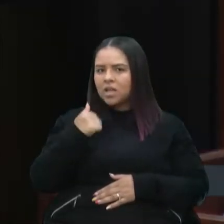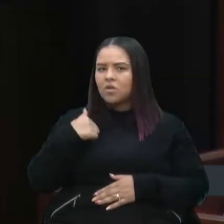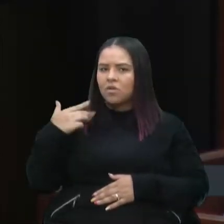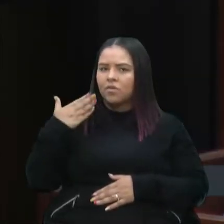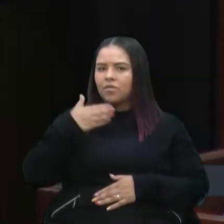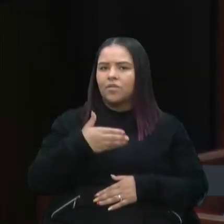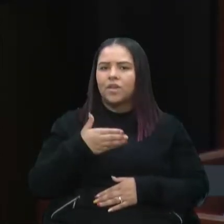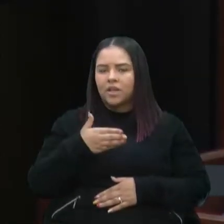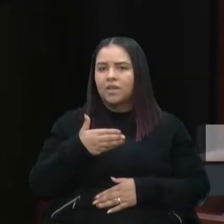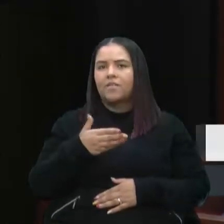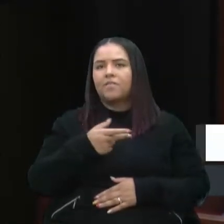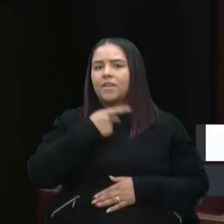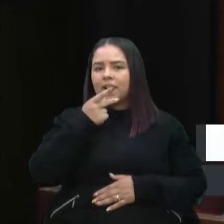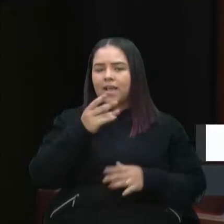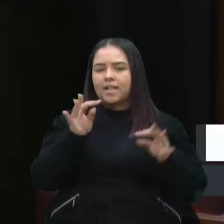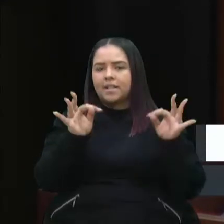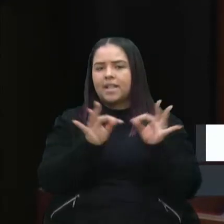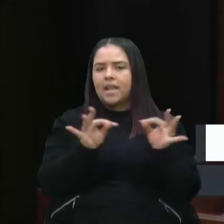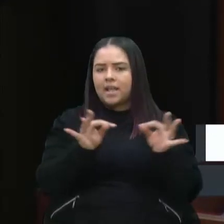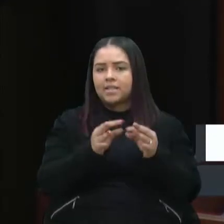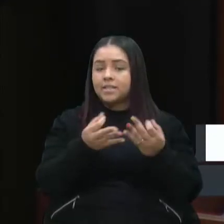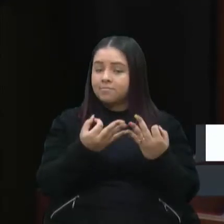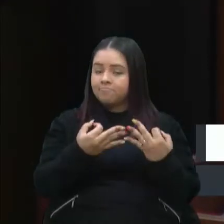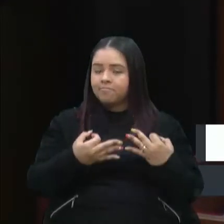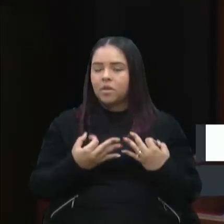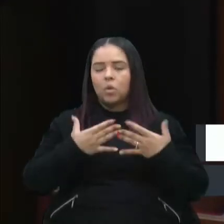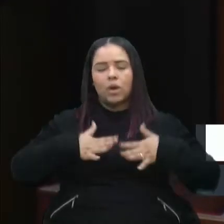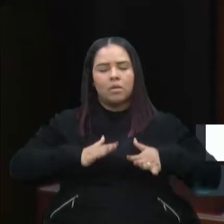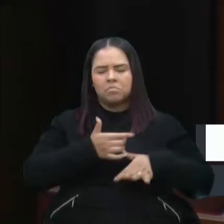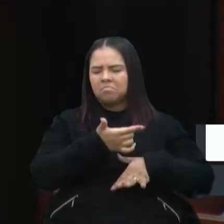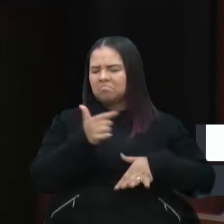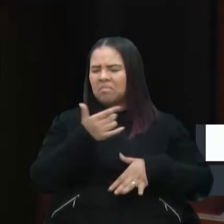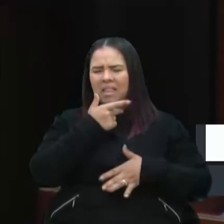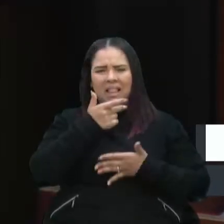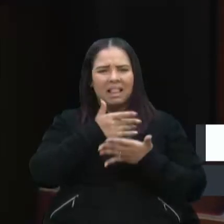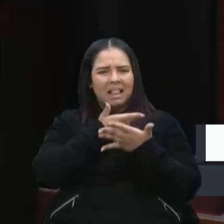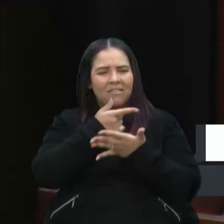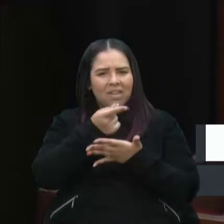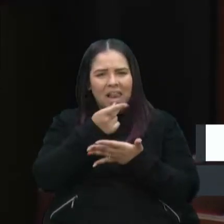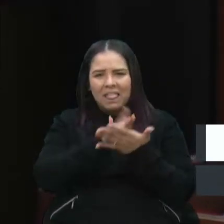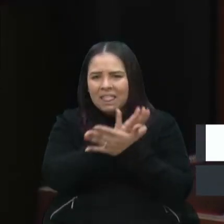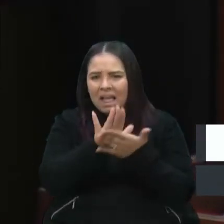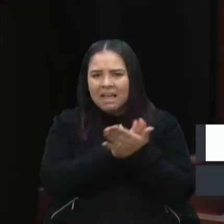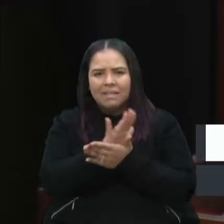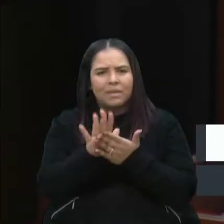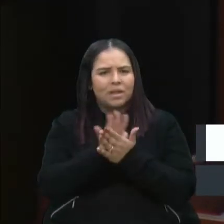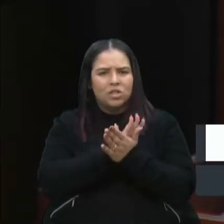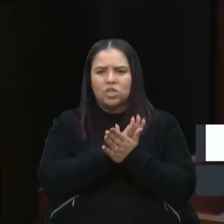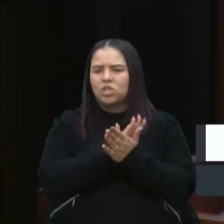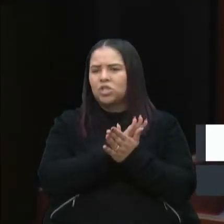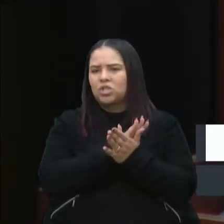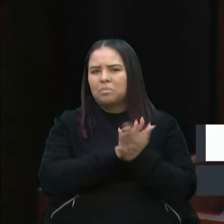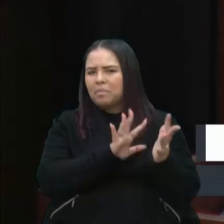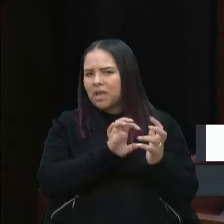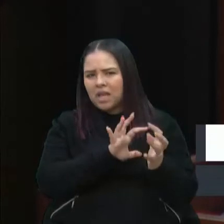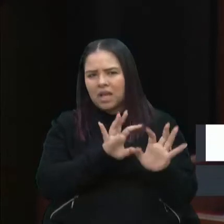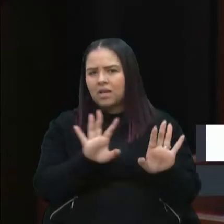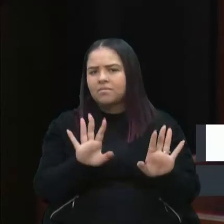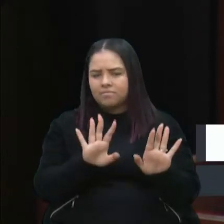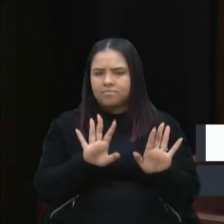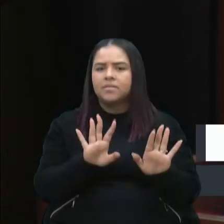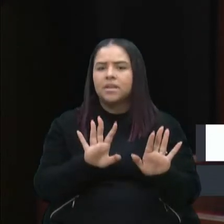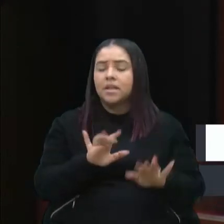fala técnica, moderada, sem ofensas, sem brigas. A questão é a seguinte, é necessário